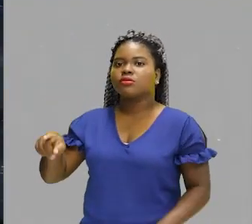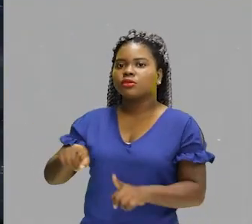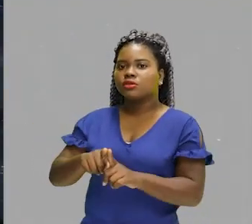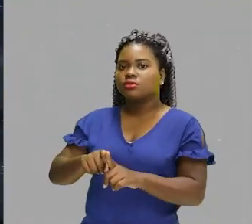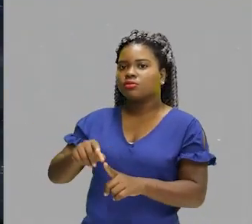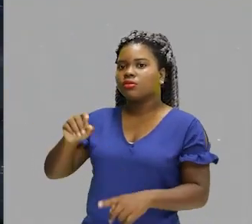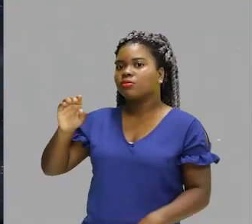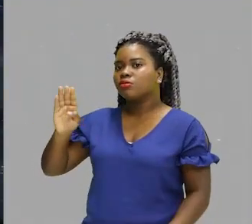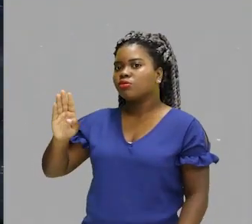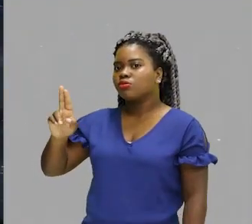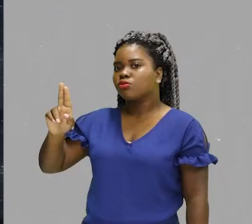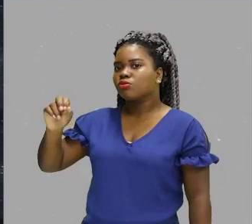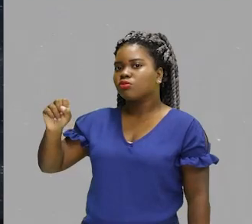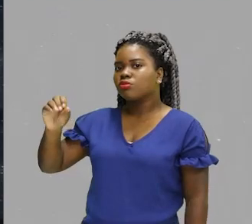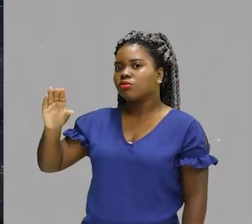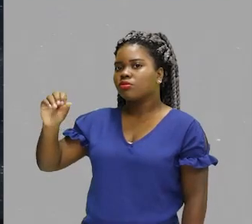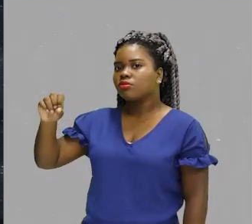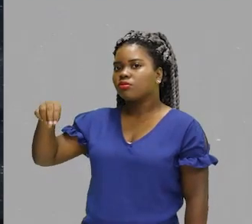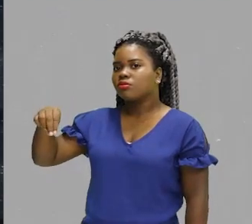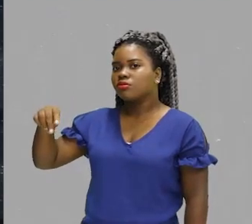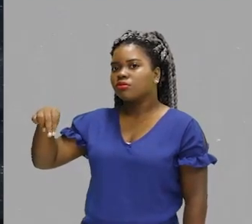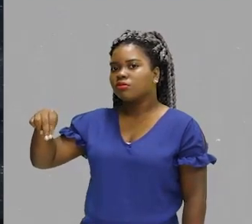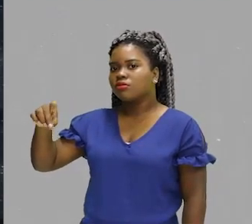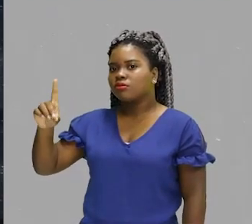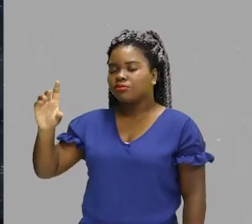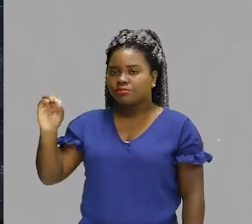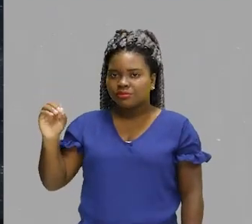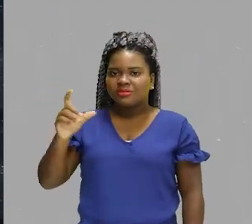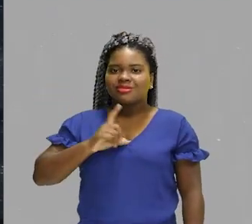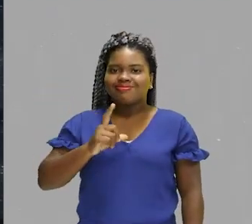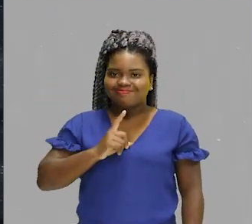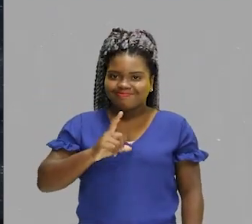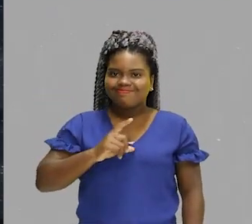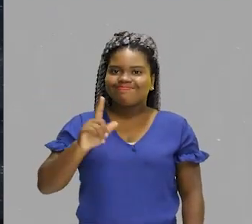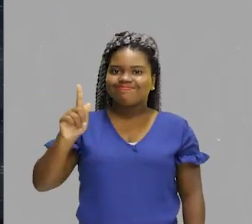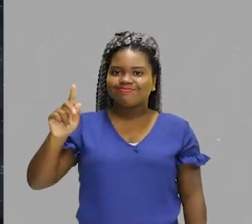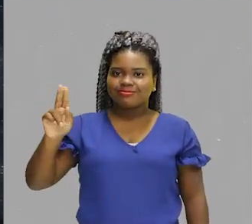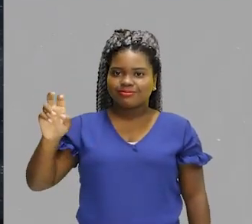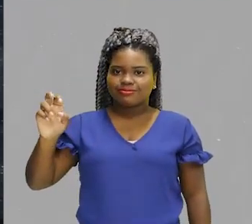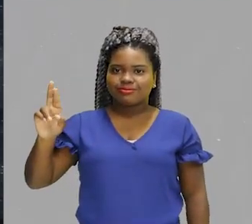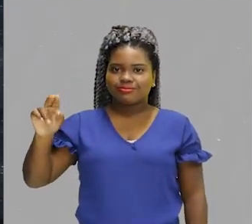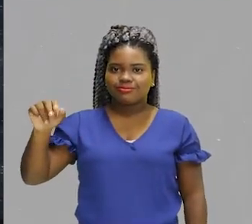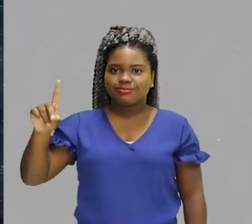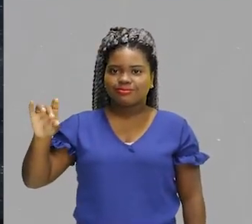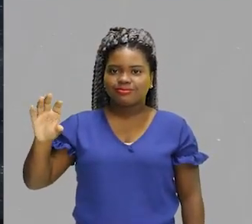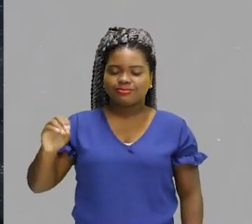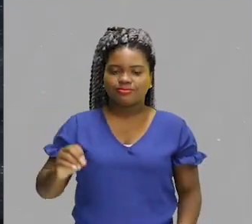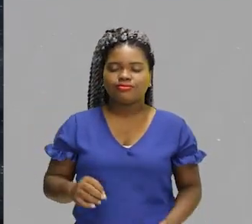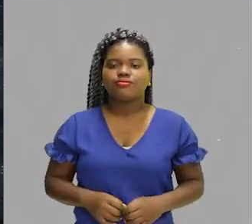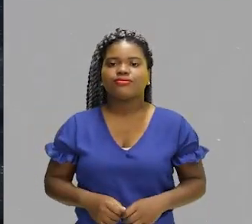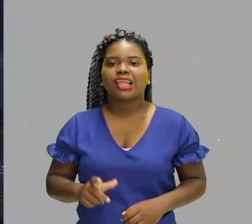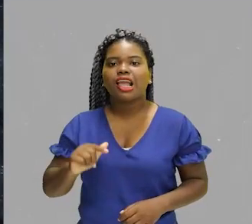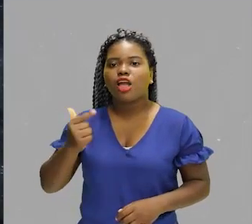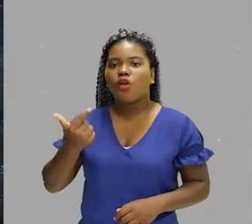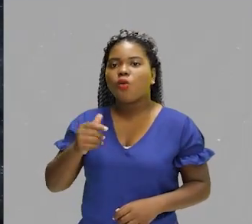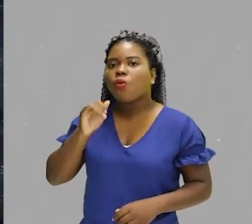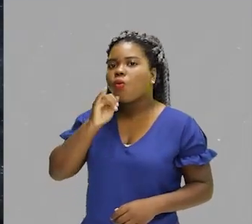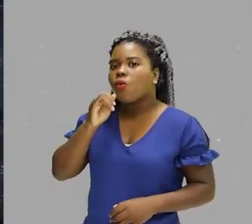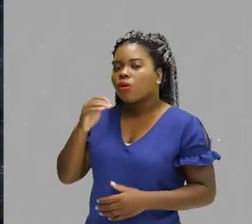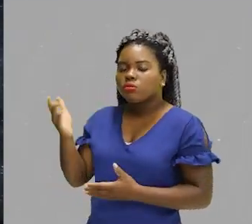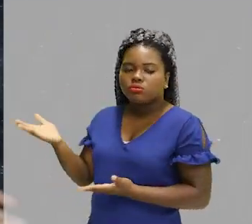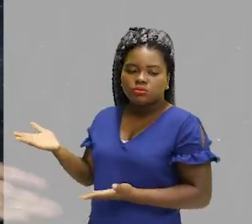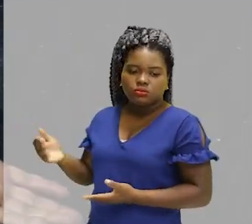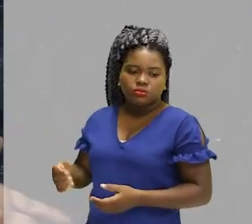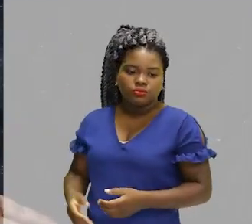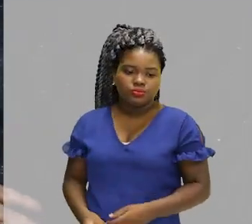minha perífrase de gerúndio, tá? Eu tenho a minha locução verbal no gerúndio. Serafim anda metiendo-se